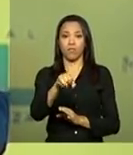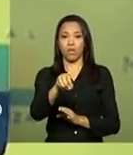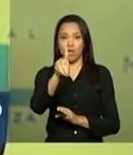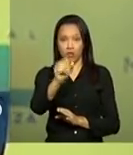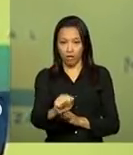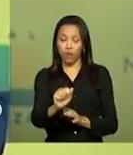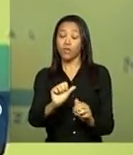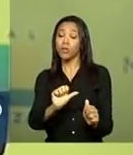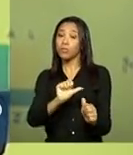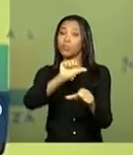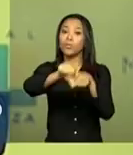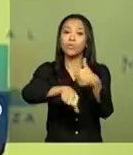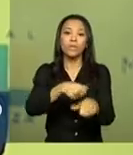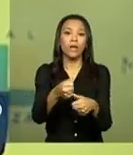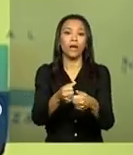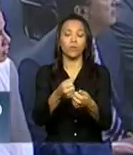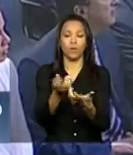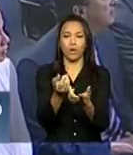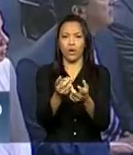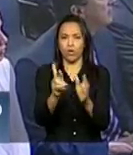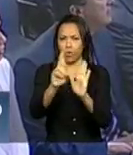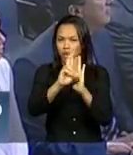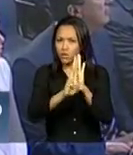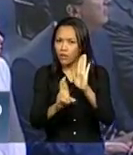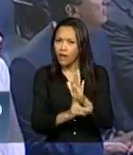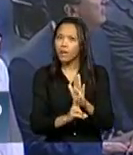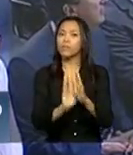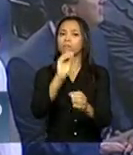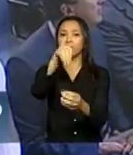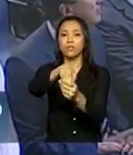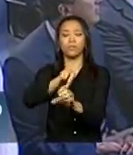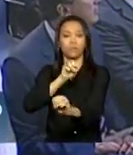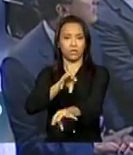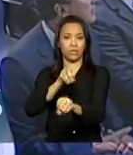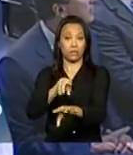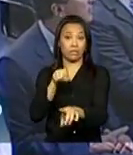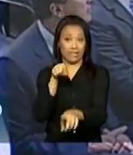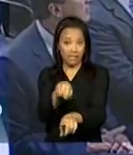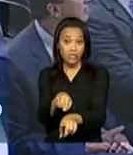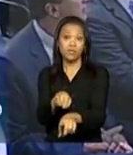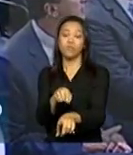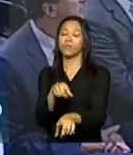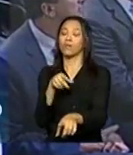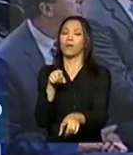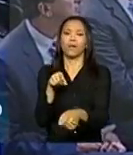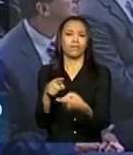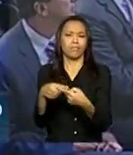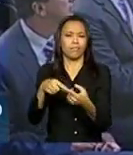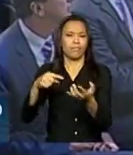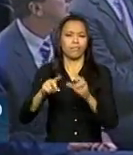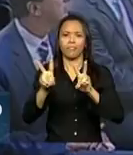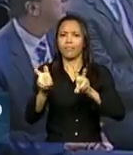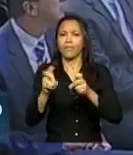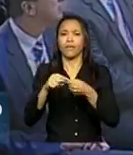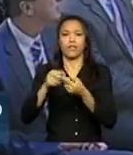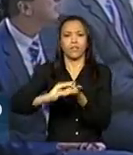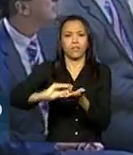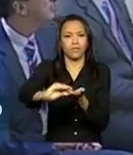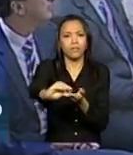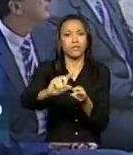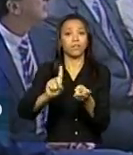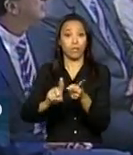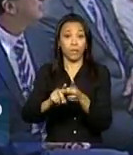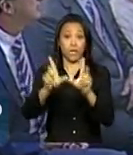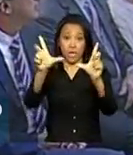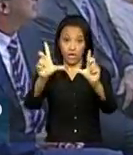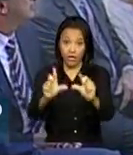do financiamento da educação do país, com reflexos importantíssimos em termos de orçamento e de redução das